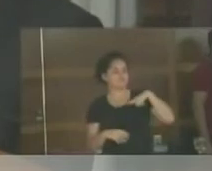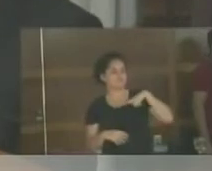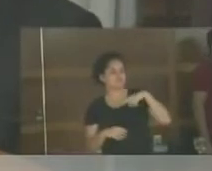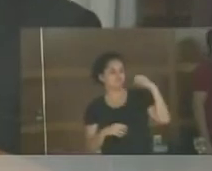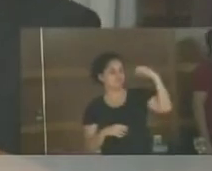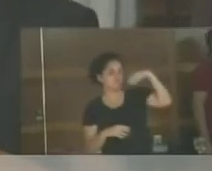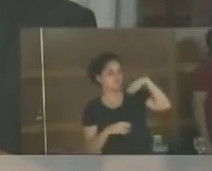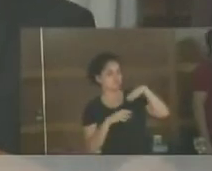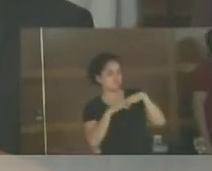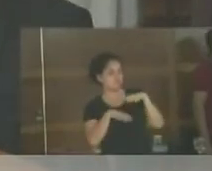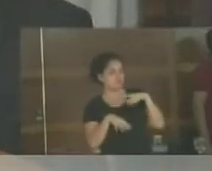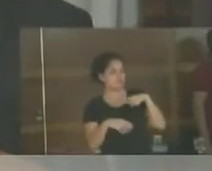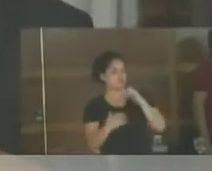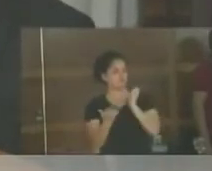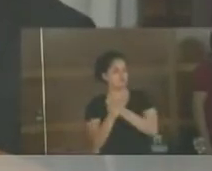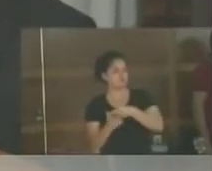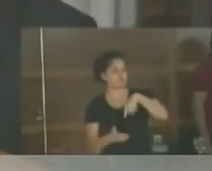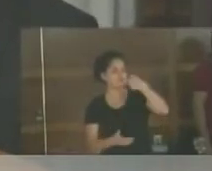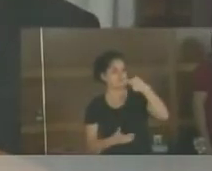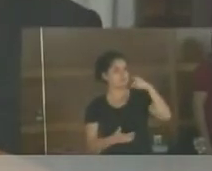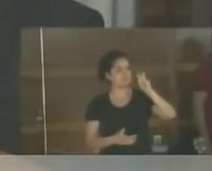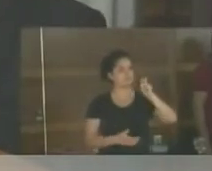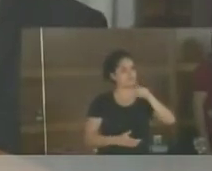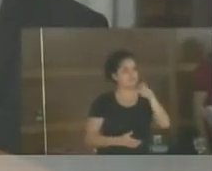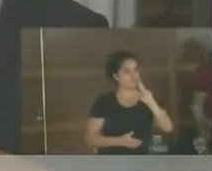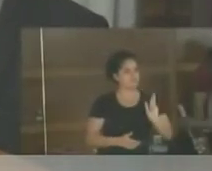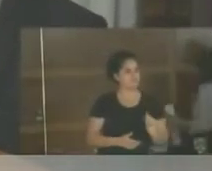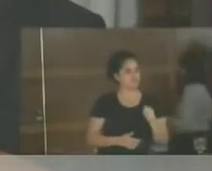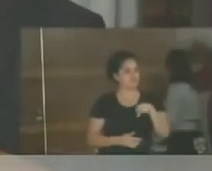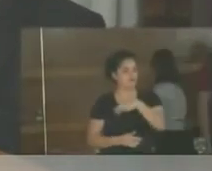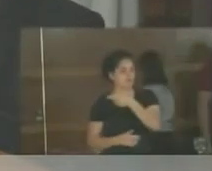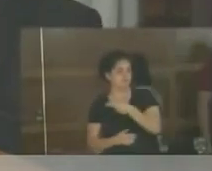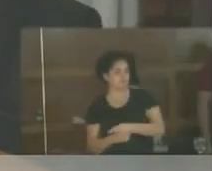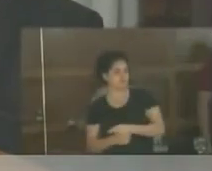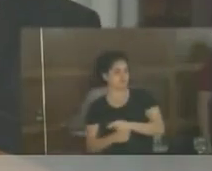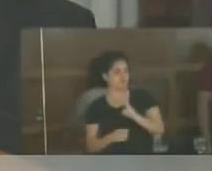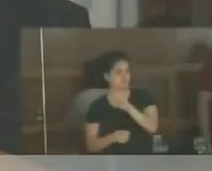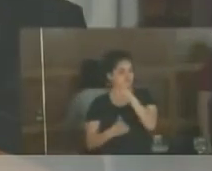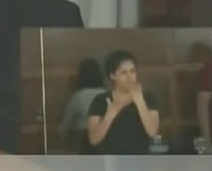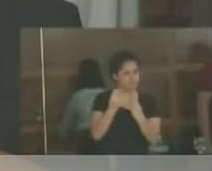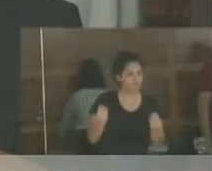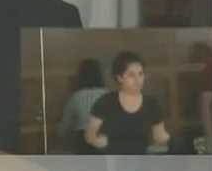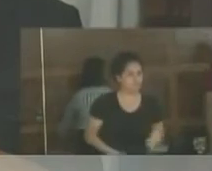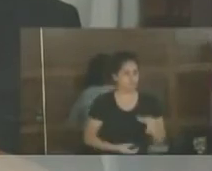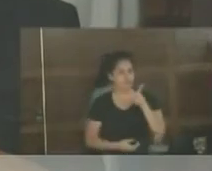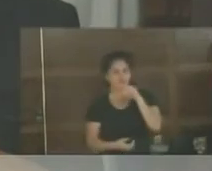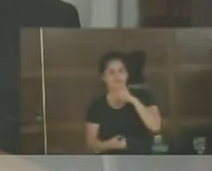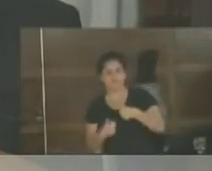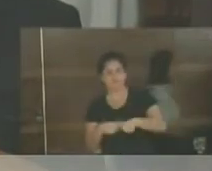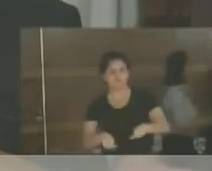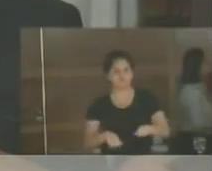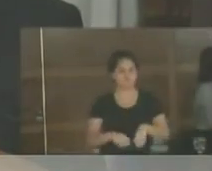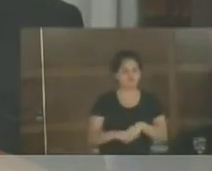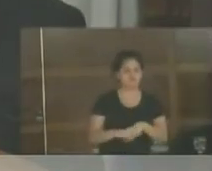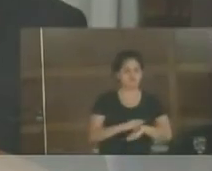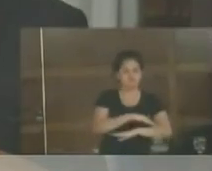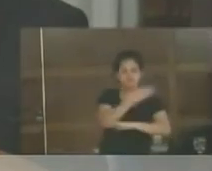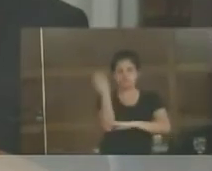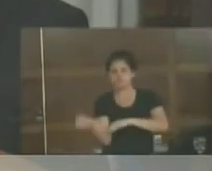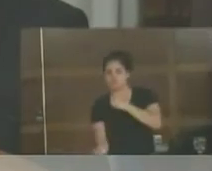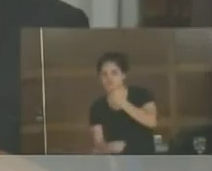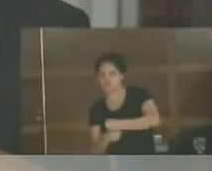não, ela paga R$ 75,00. Aí a outra, que talvez gaste mais, que não tem um terraço, que fica o dia inteiro consumindo, gasta